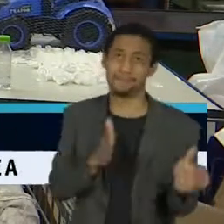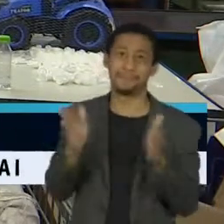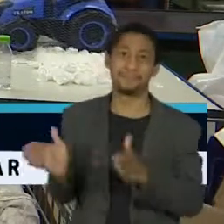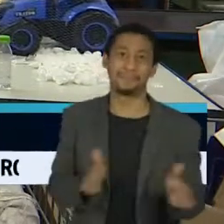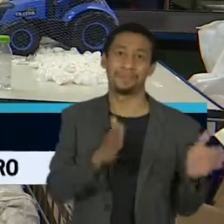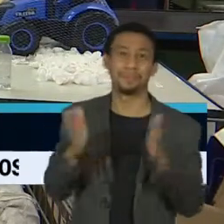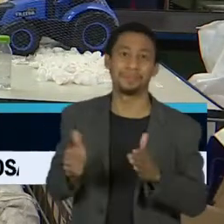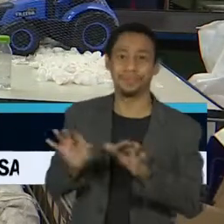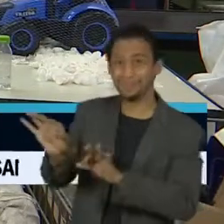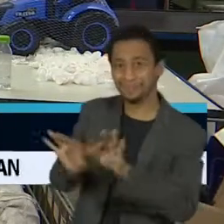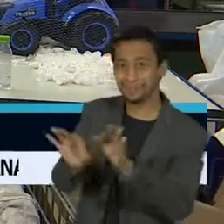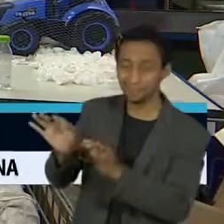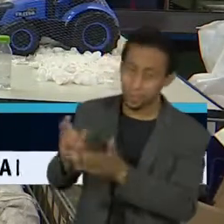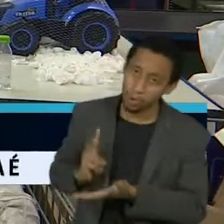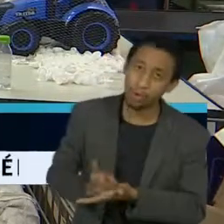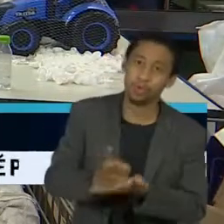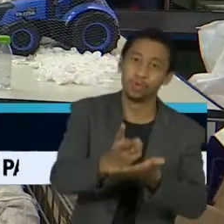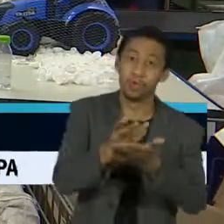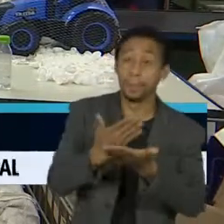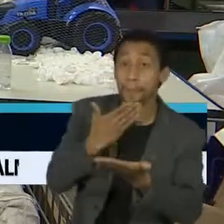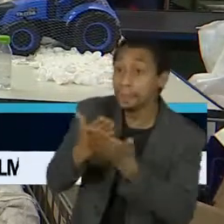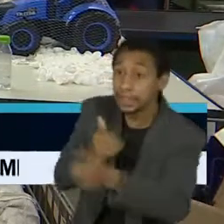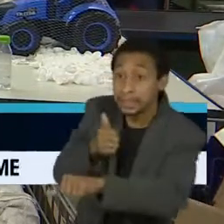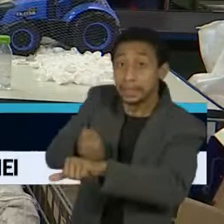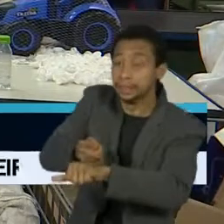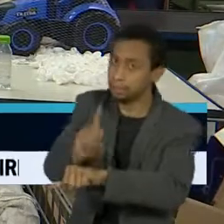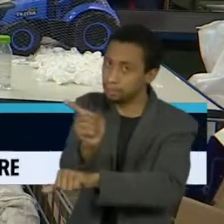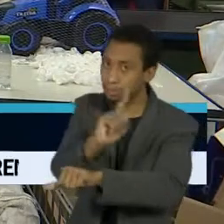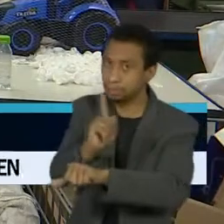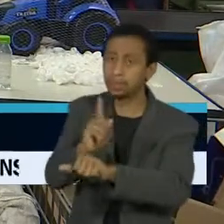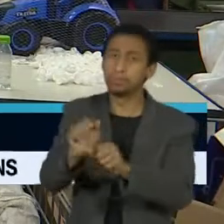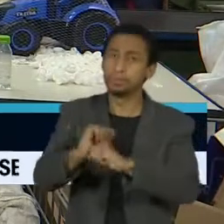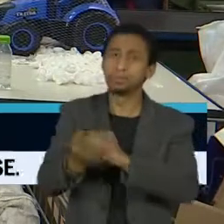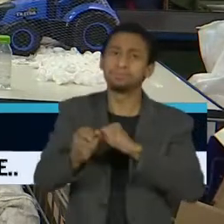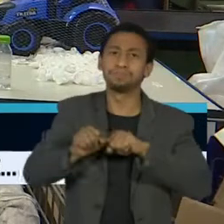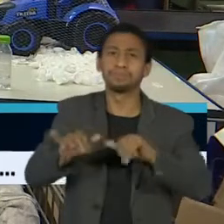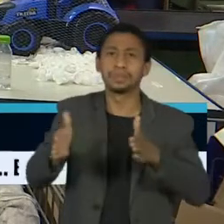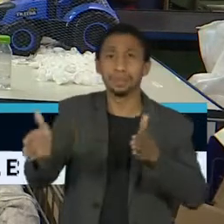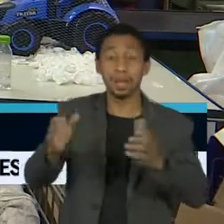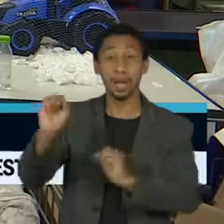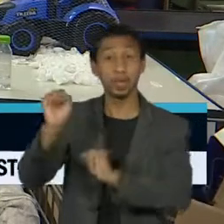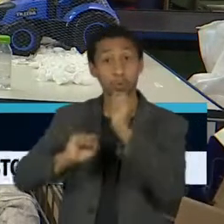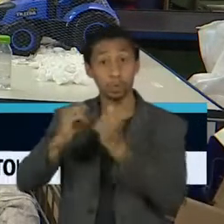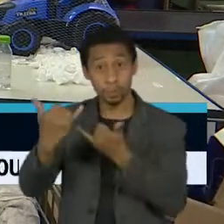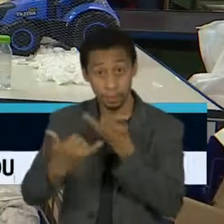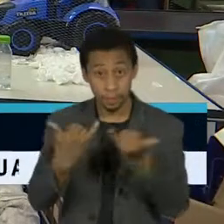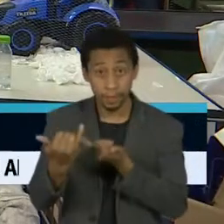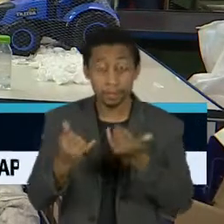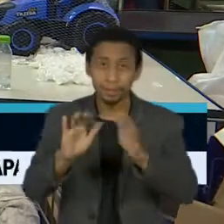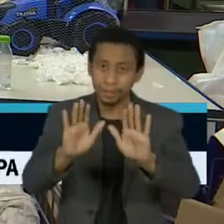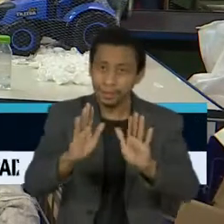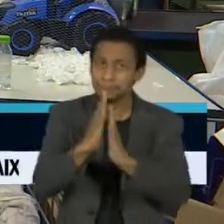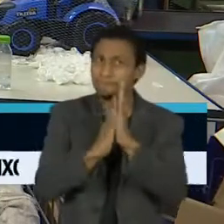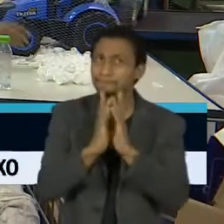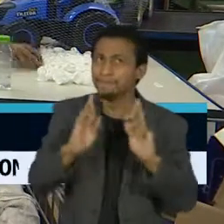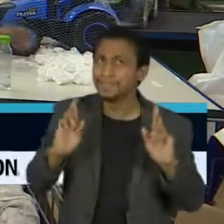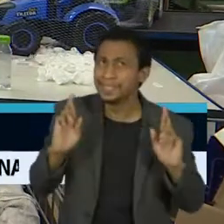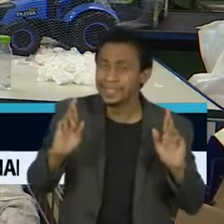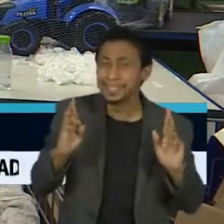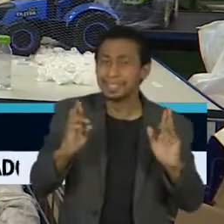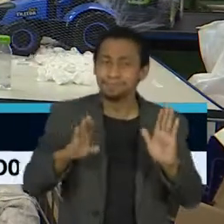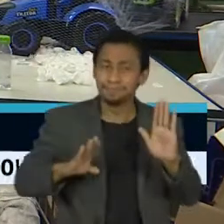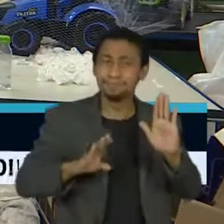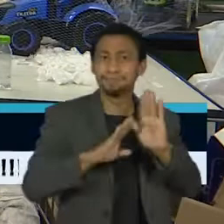funcionando para atender os pedidos de última hora. Mesmo em plena pandemia, as indústrias de brinquedos esperam um crescimento de pelo menos